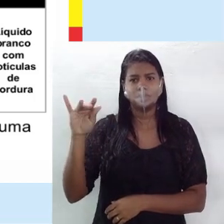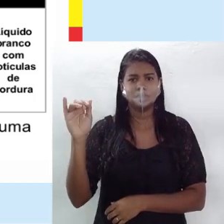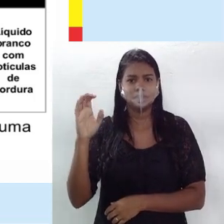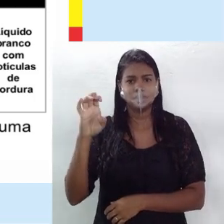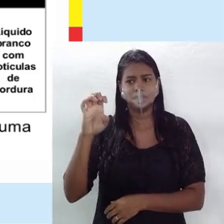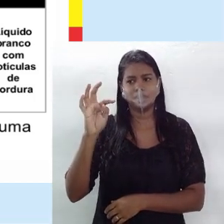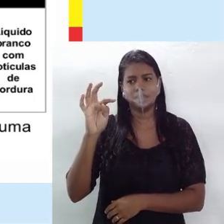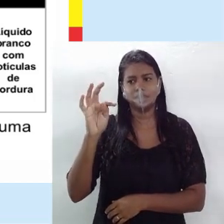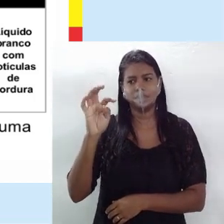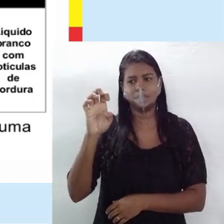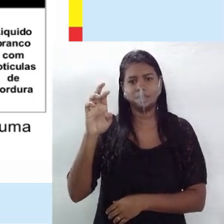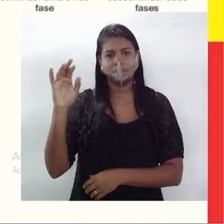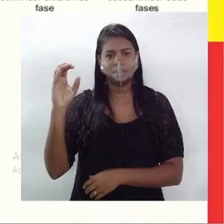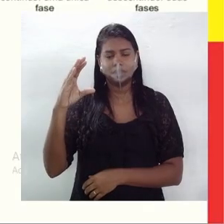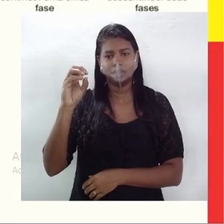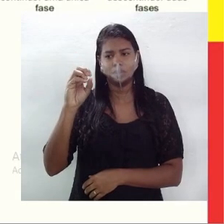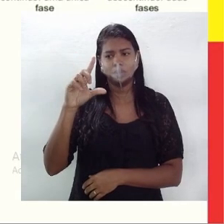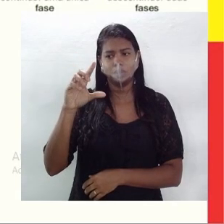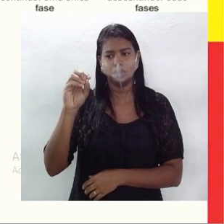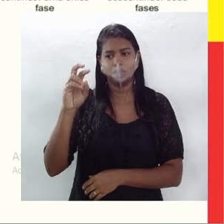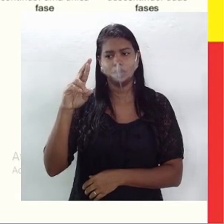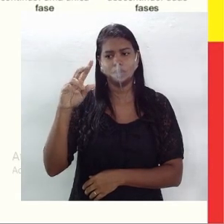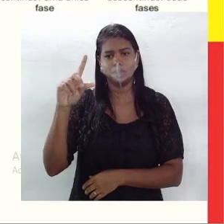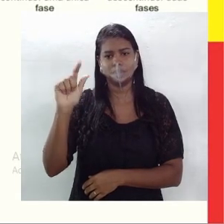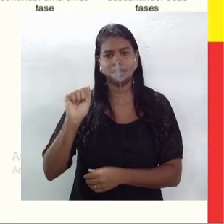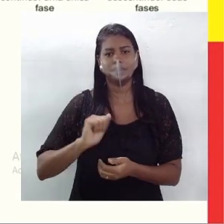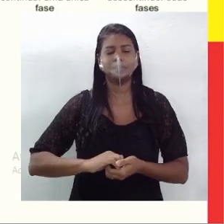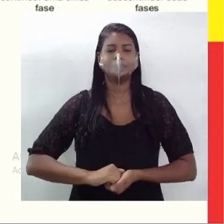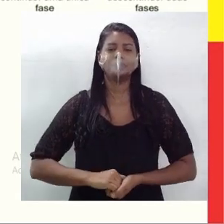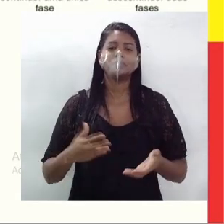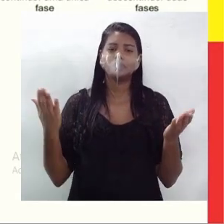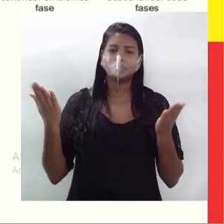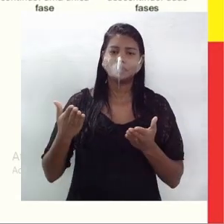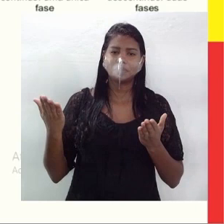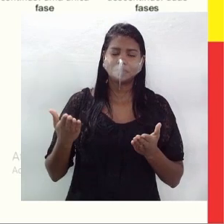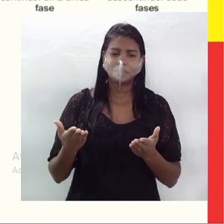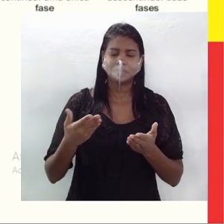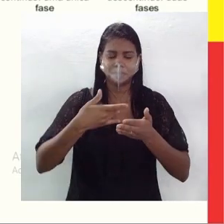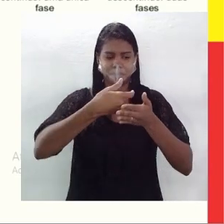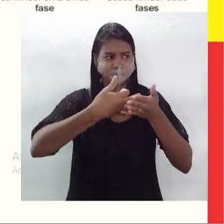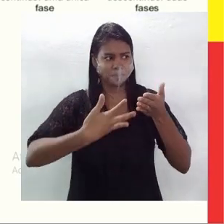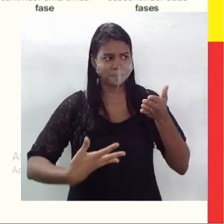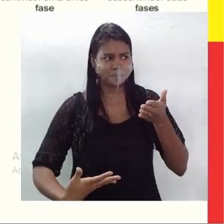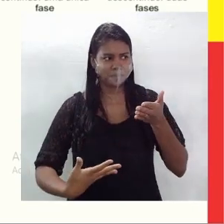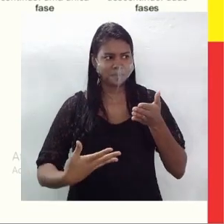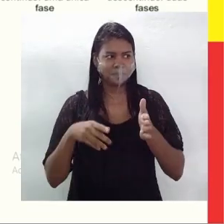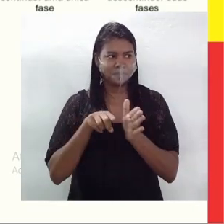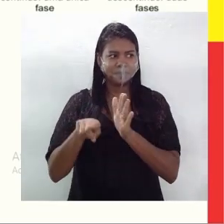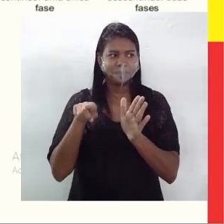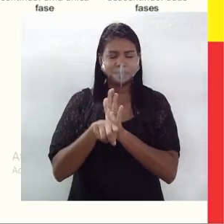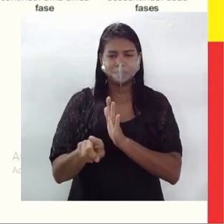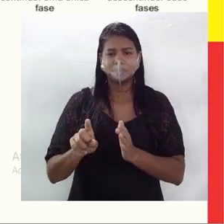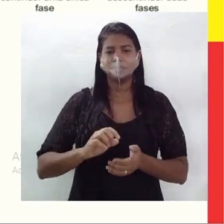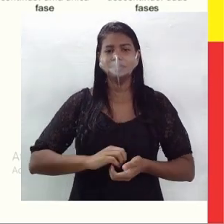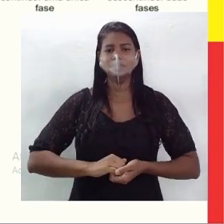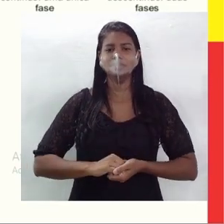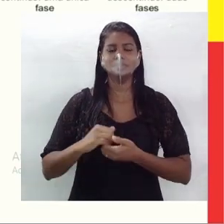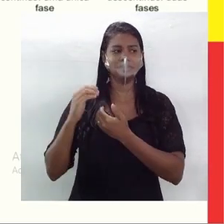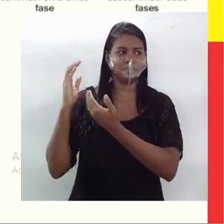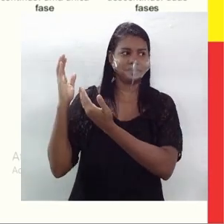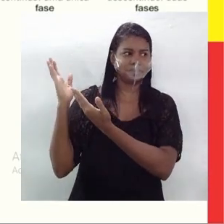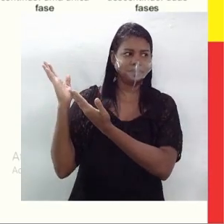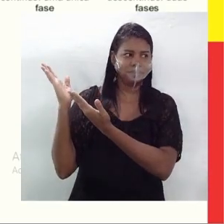e coloidal. Então, agora a gente vai para a nossa perguntinha, para a nossa questão, que é a